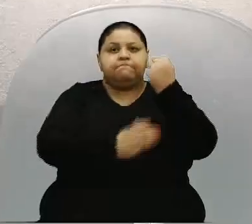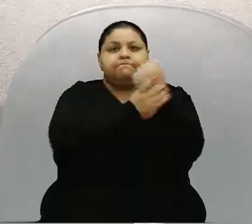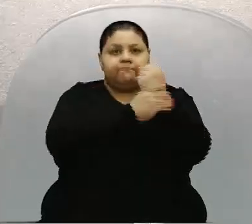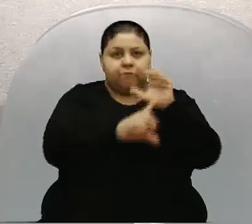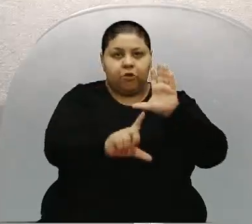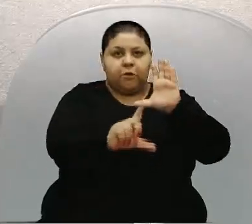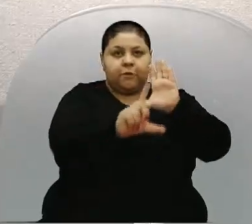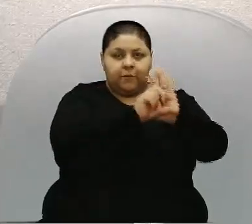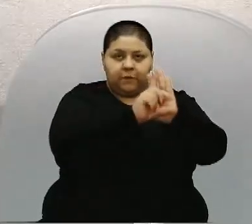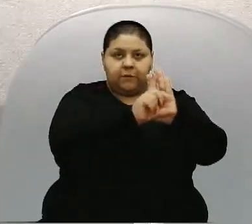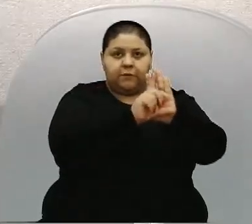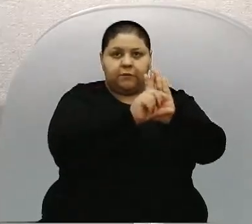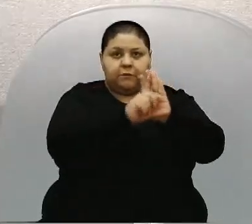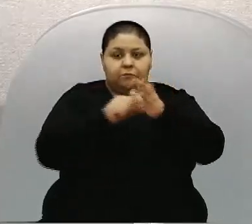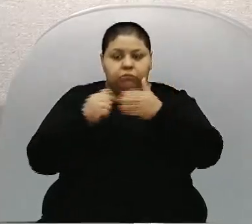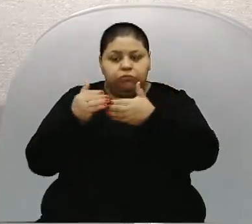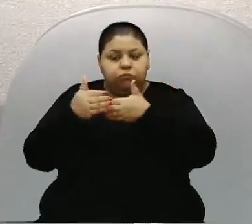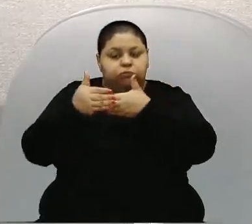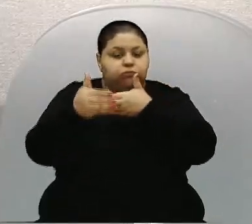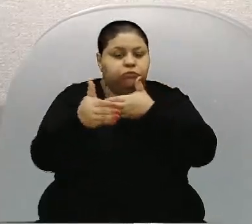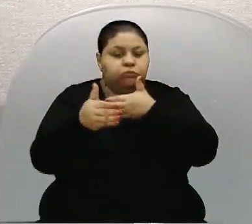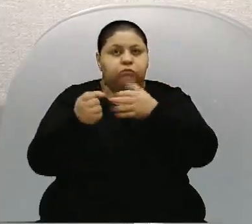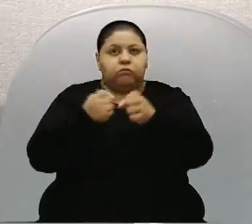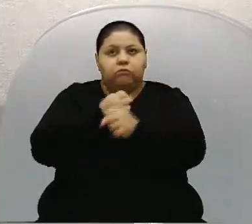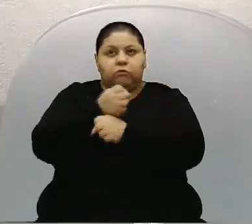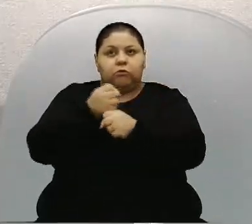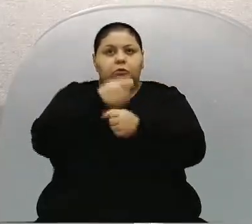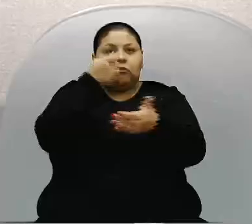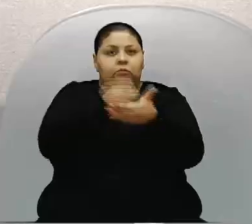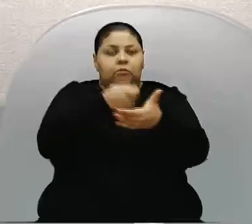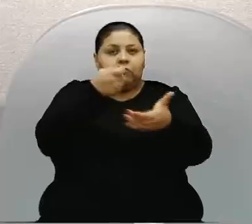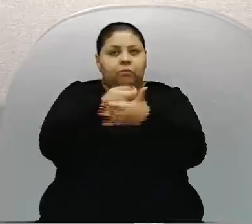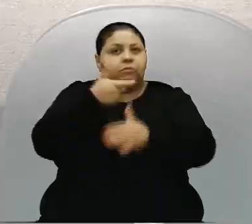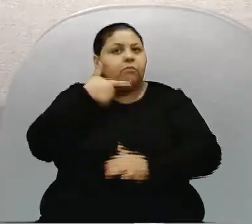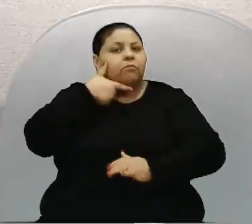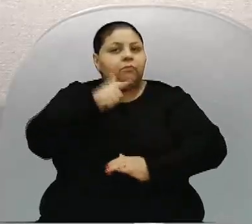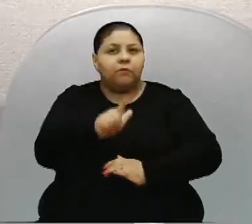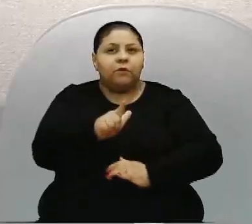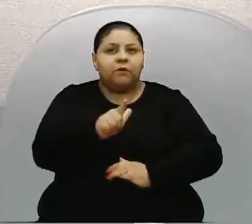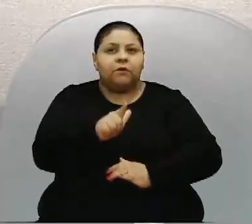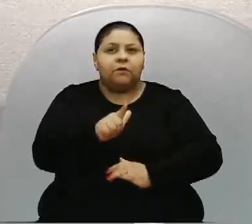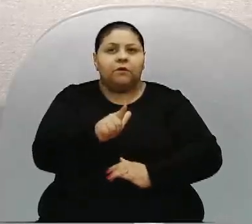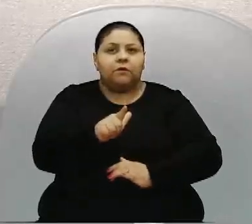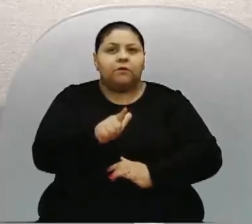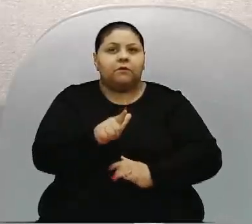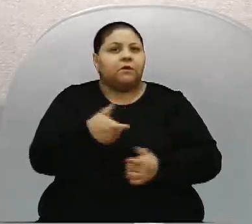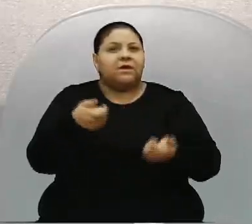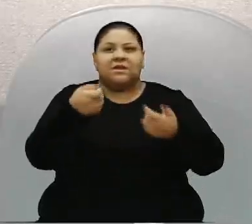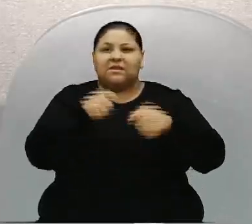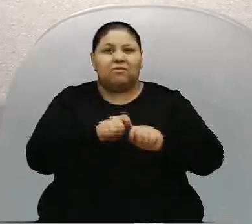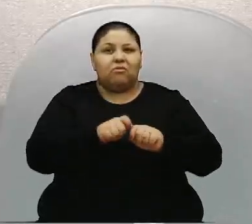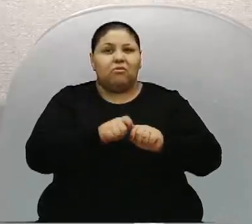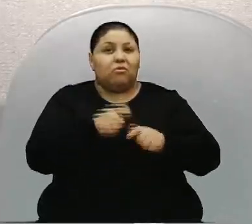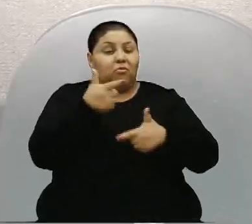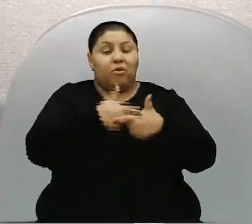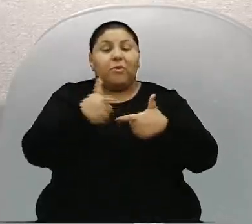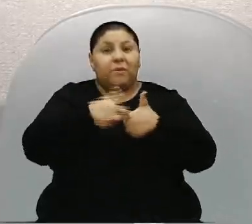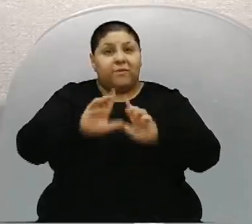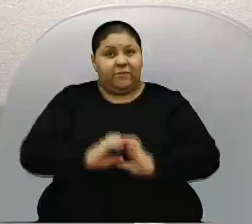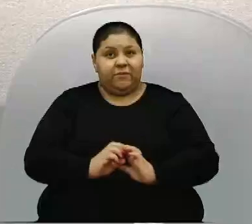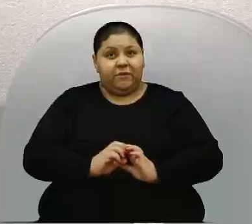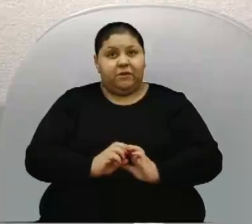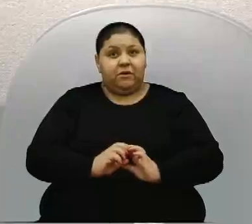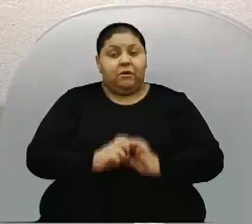lei, ao longo dos anos de batalhas e conquistas, o que não deve se tornar uma ameaça. Diante